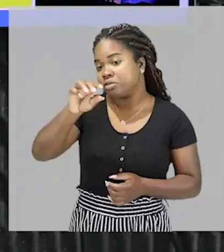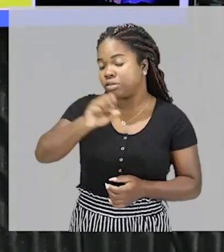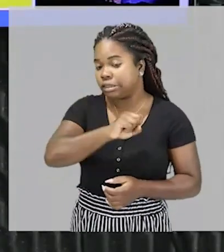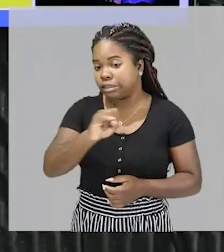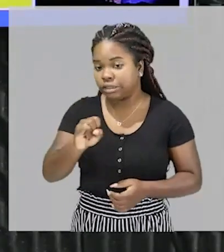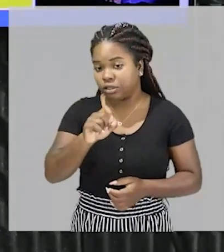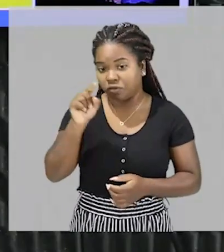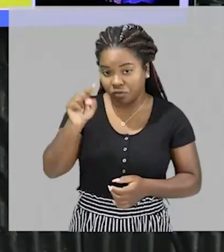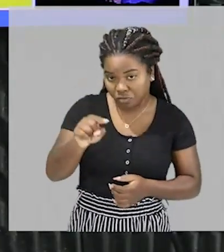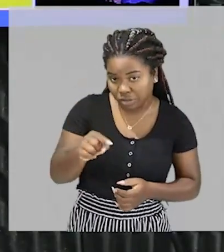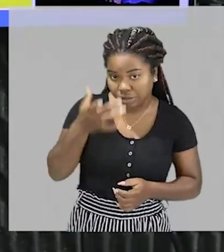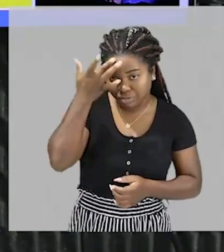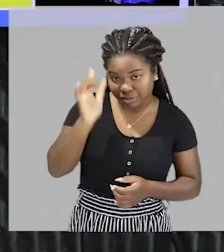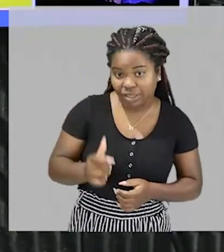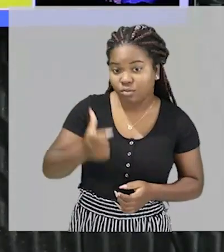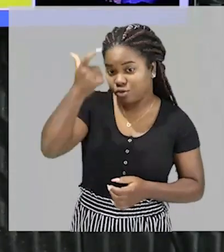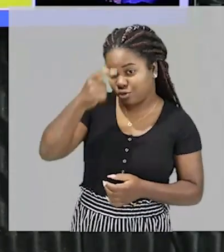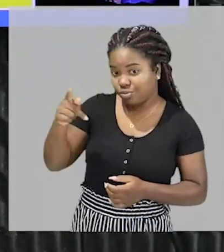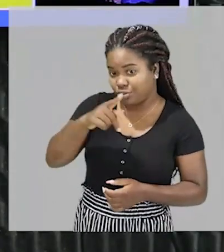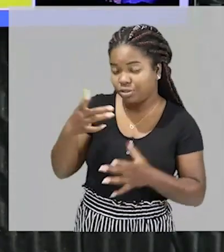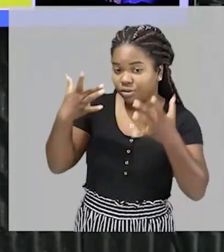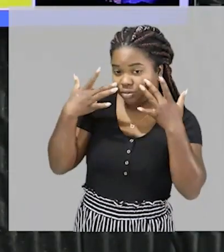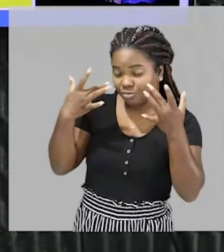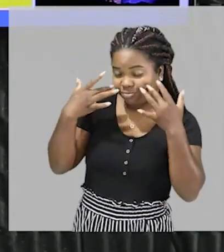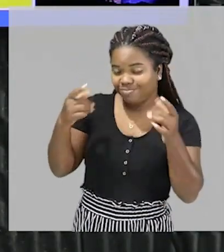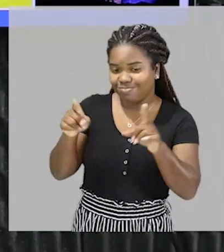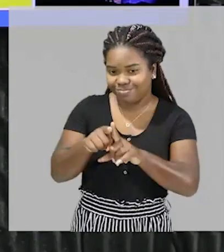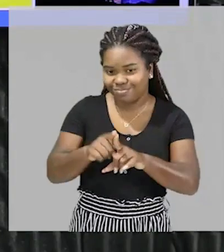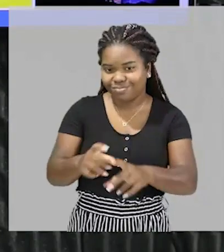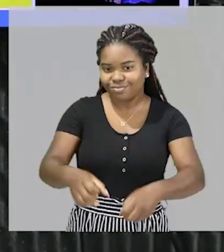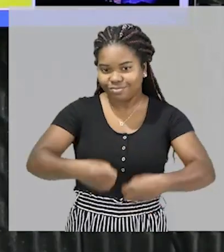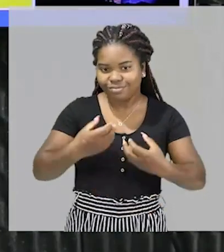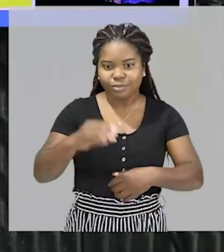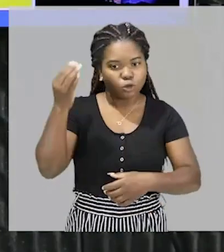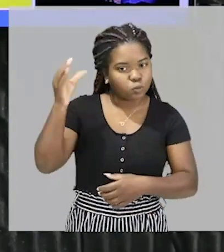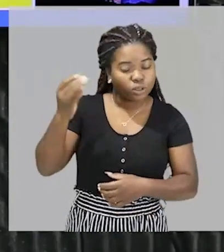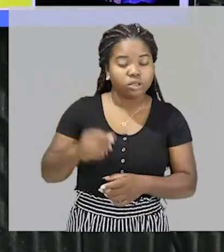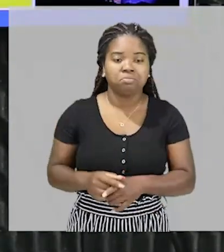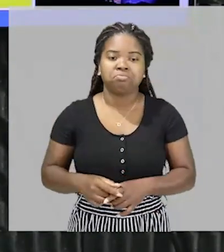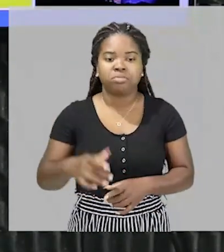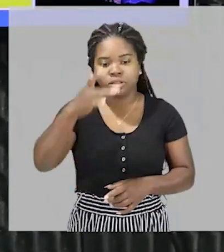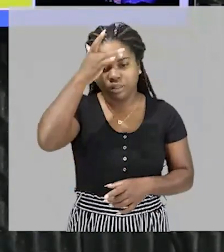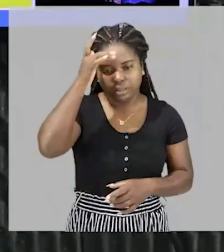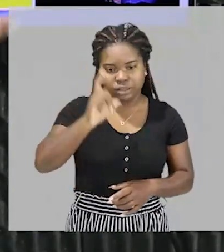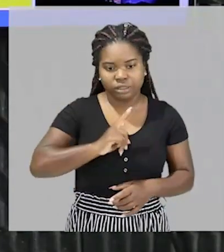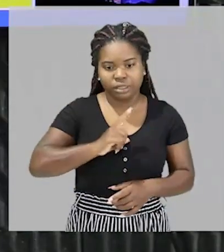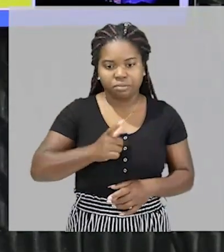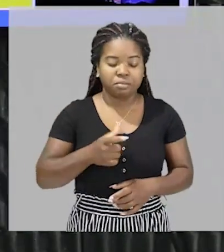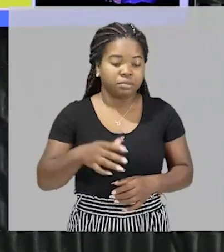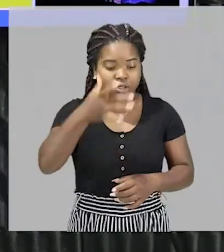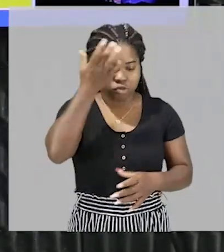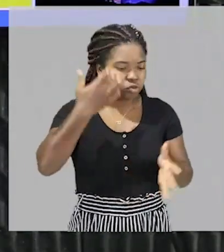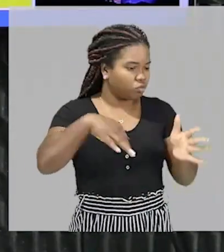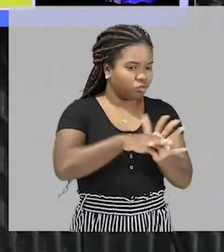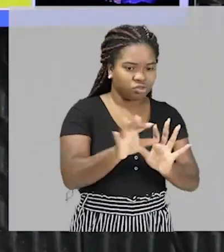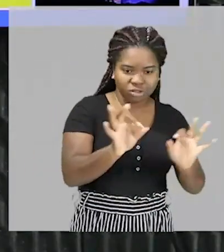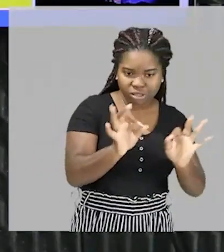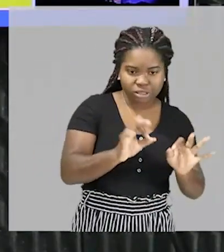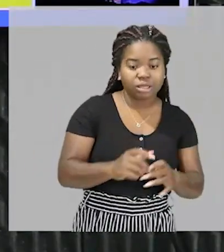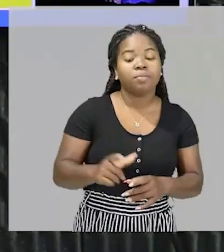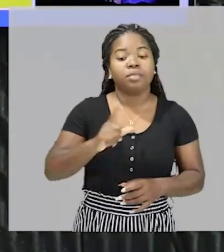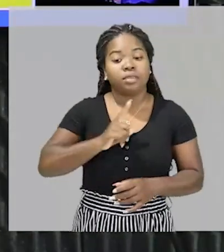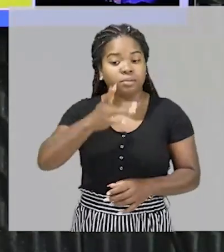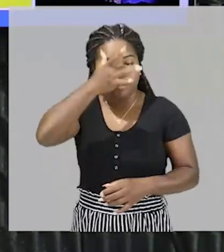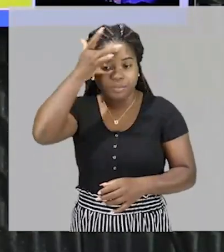educador, sou professor também de teatro e produtor cultural. Então tem gente que não chega, tem gente que estreia, né? Aquela amiga que você